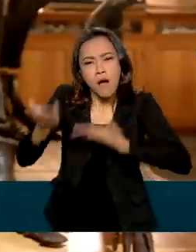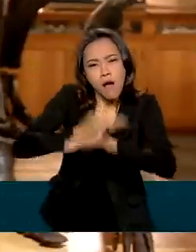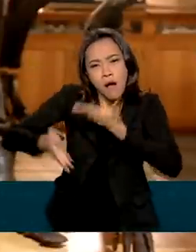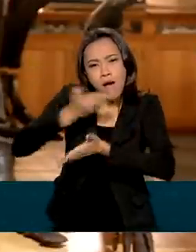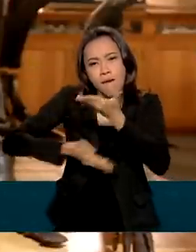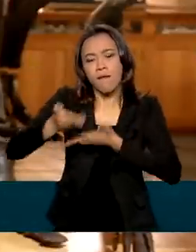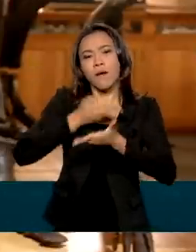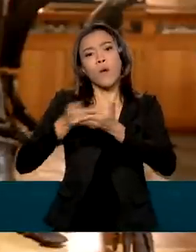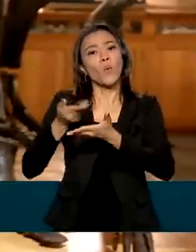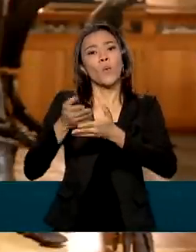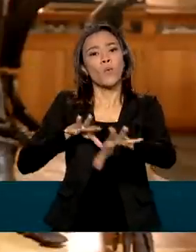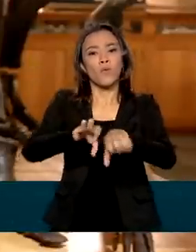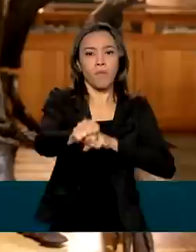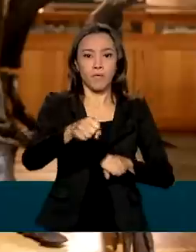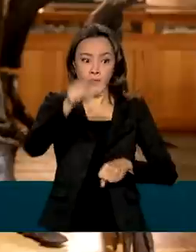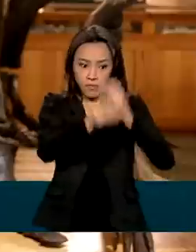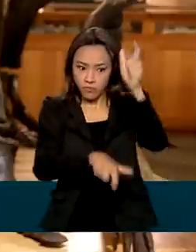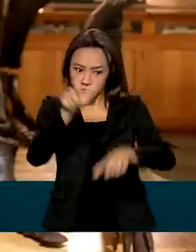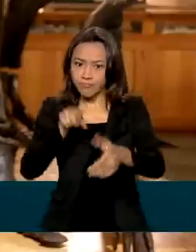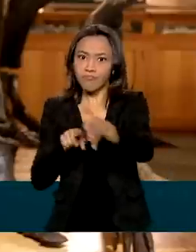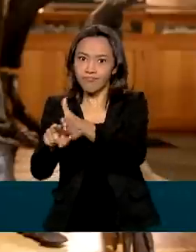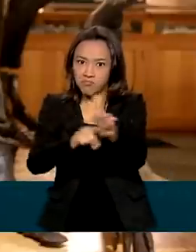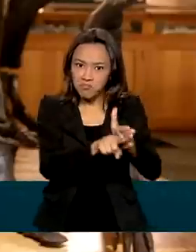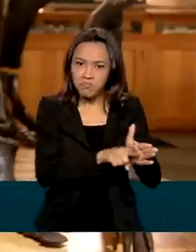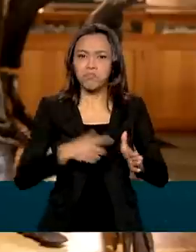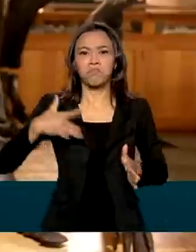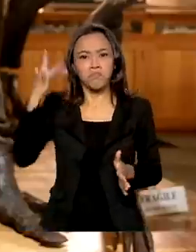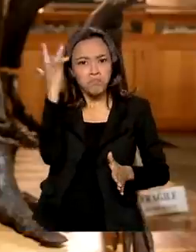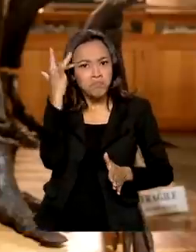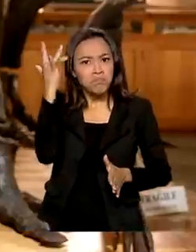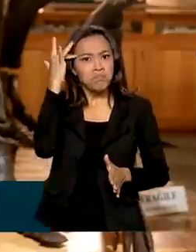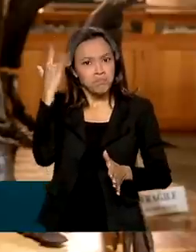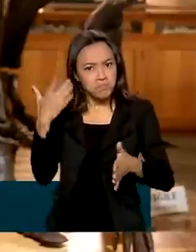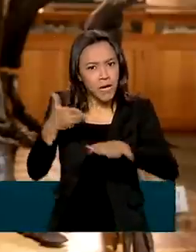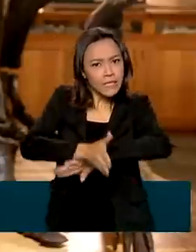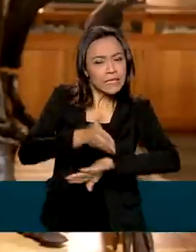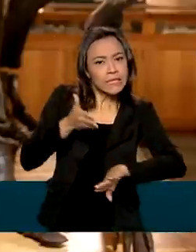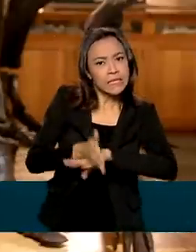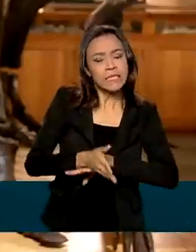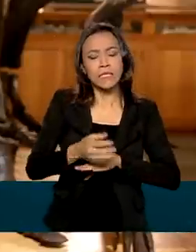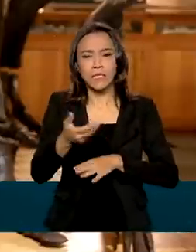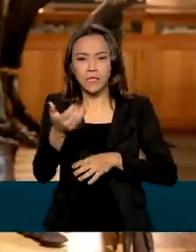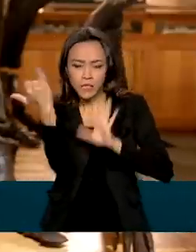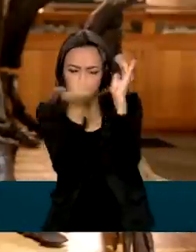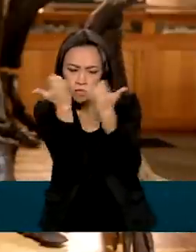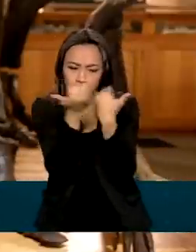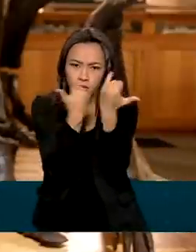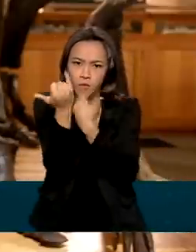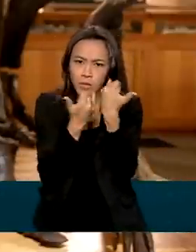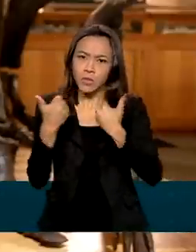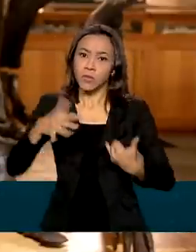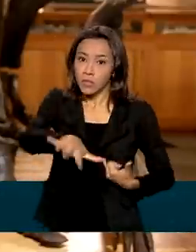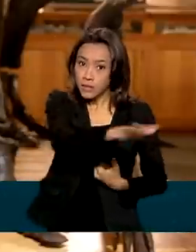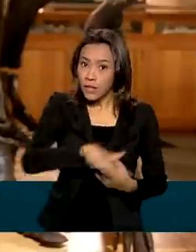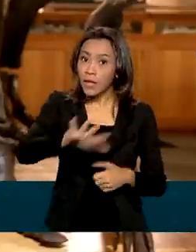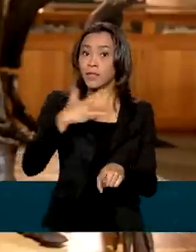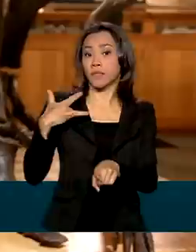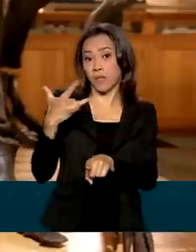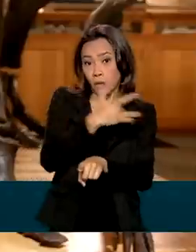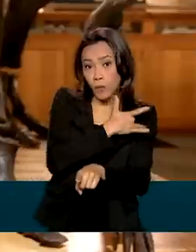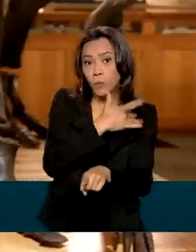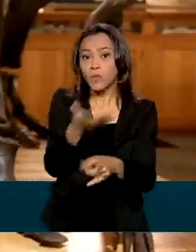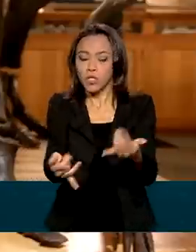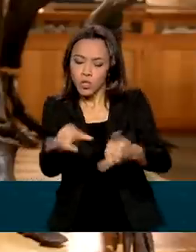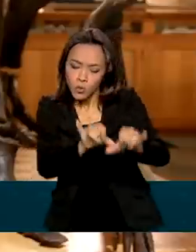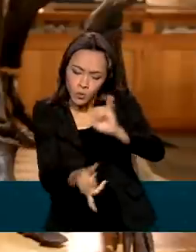pesquisadores do mais alto nível, em acesso global à saúde, na questão dos imunobiológicos. E esses